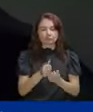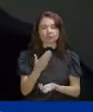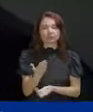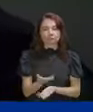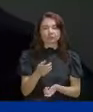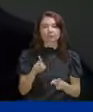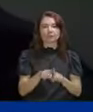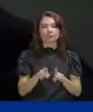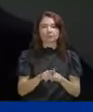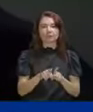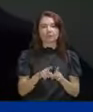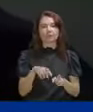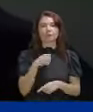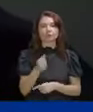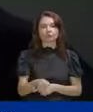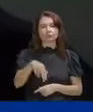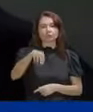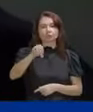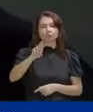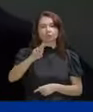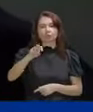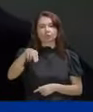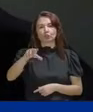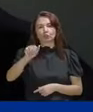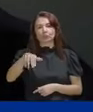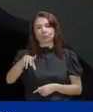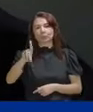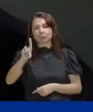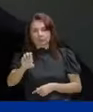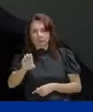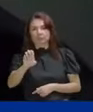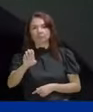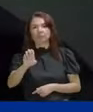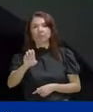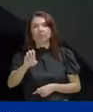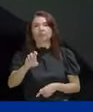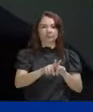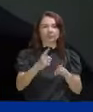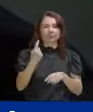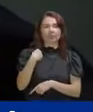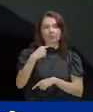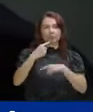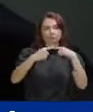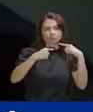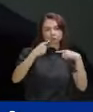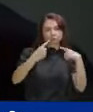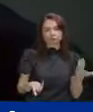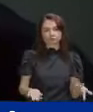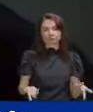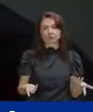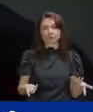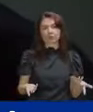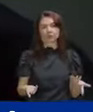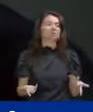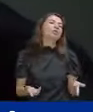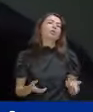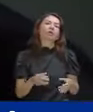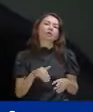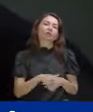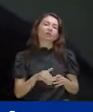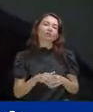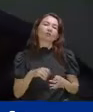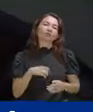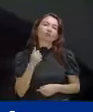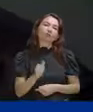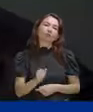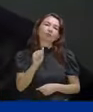o doutor Normandes também. Então, penso que eu em dúvida com relação ao doutor Anselmo,